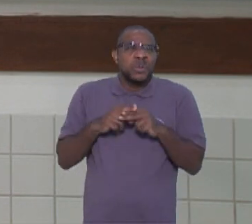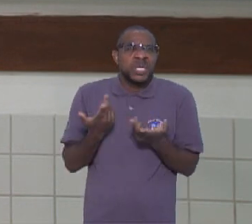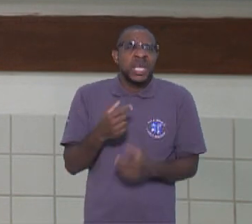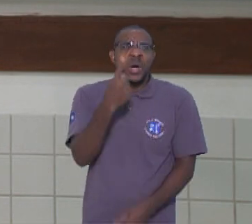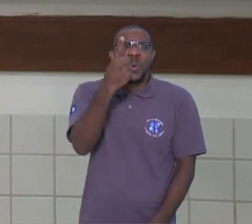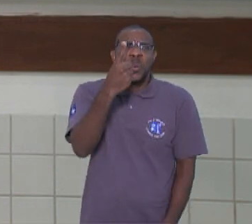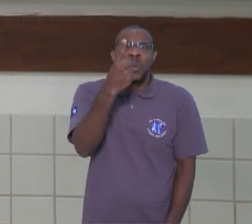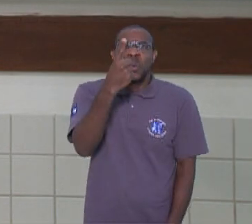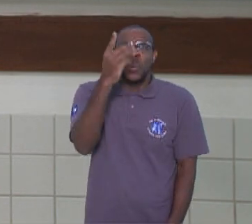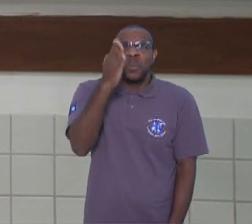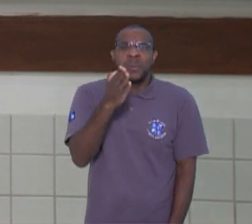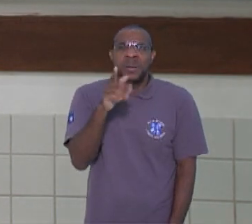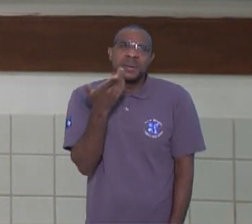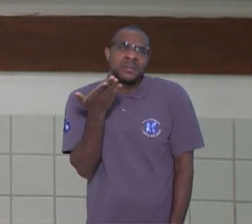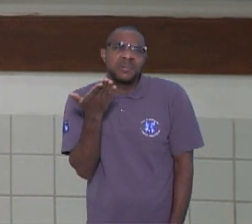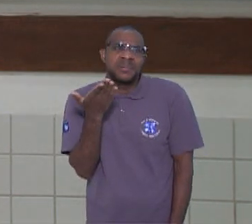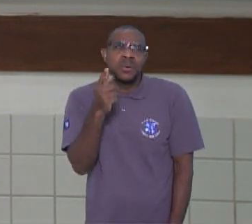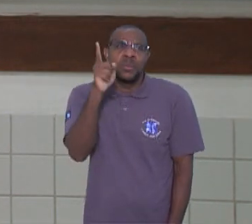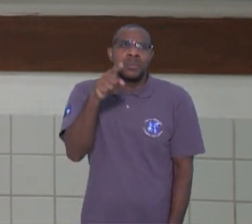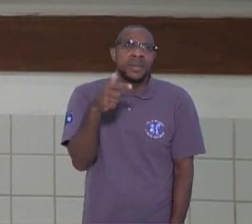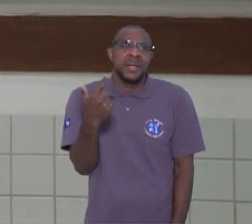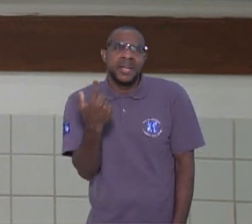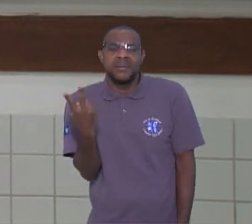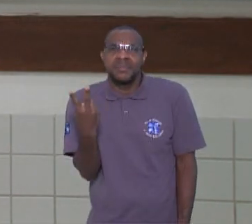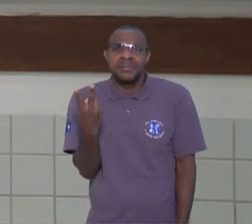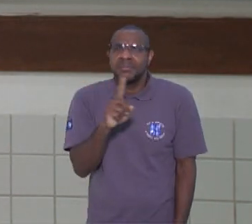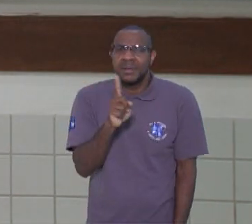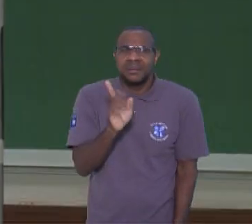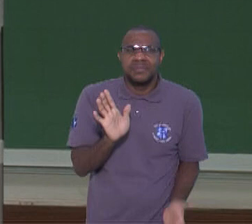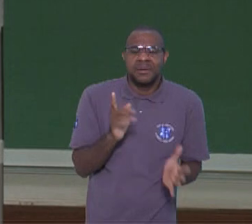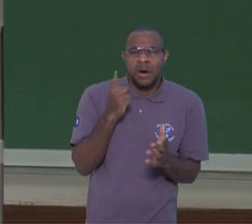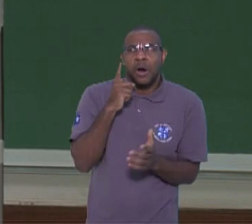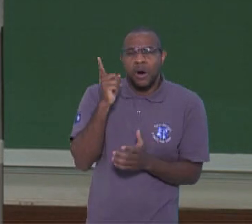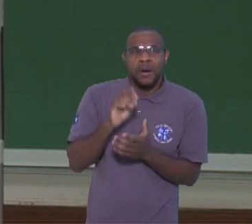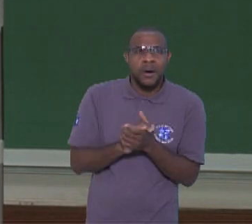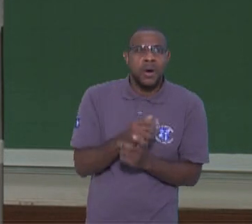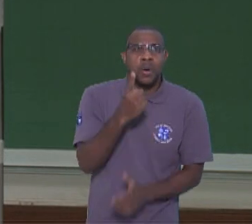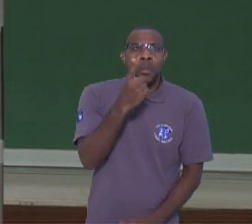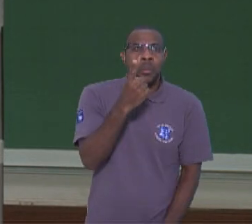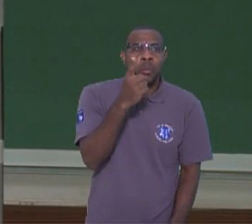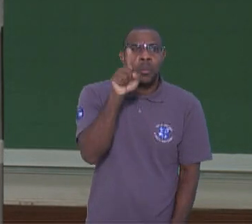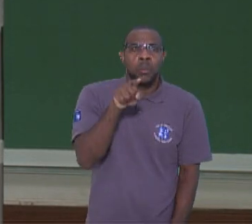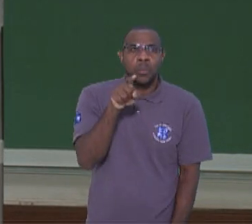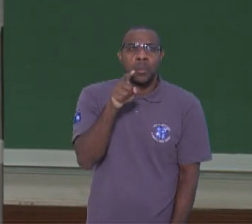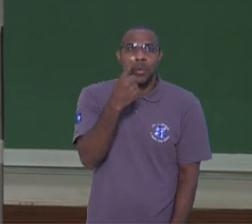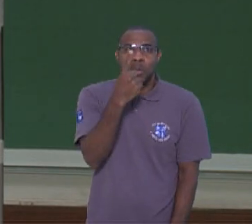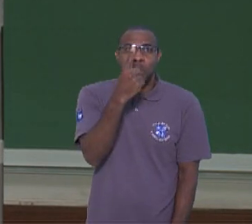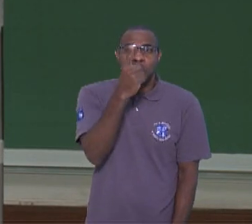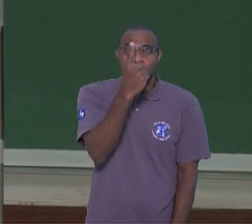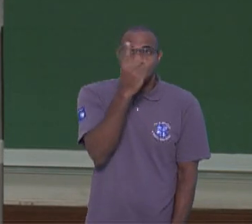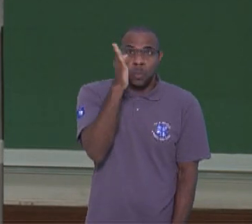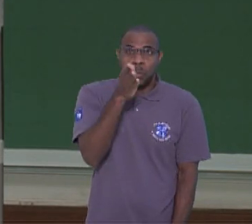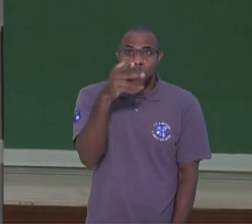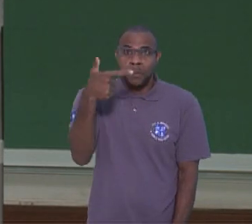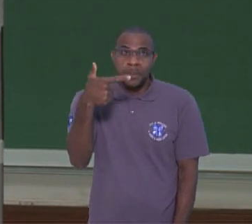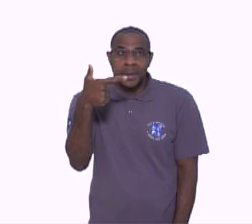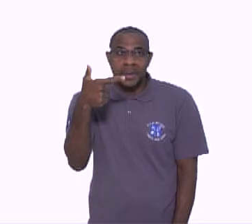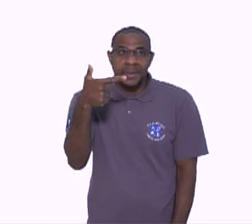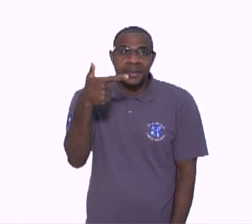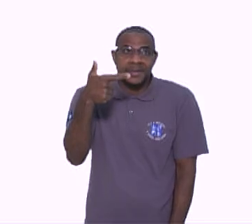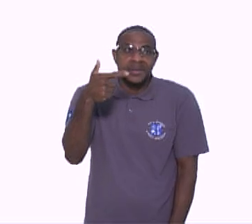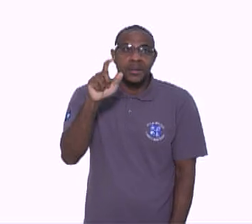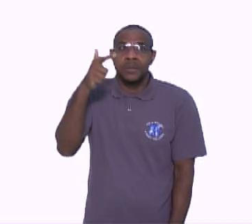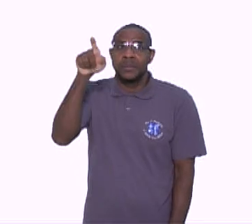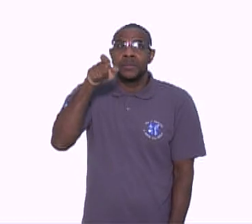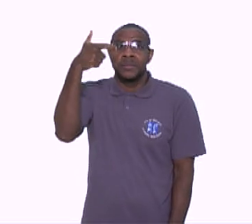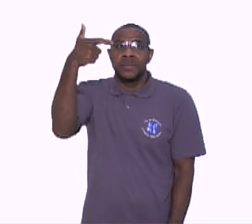2? Que nada. Vamos lá. Olha lá, ó. 1 sobre 2, ou meio, aí menos